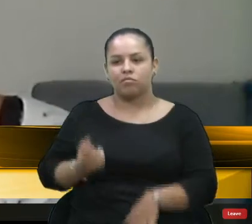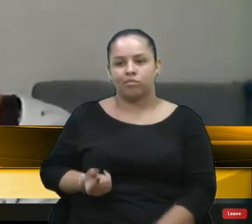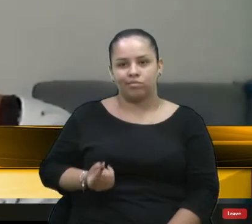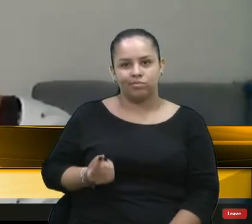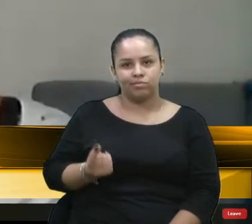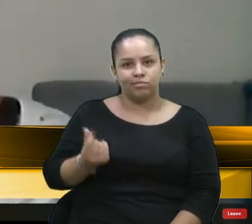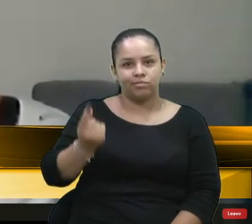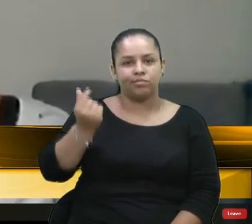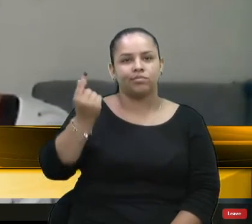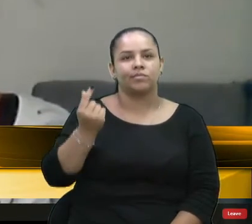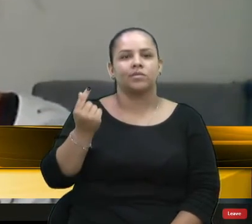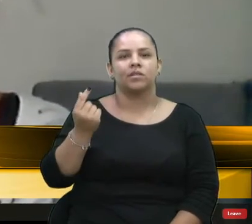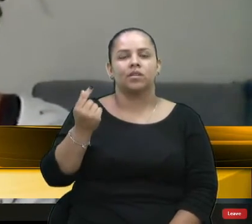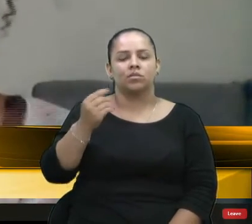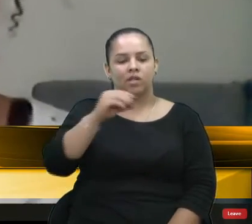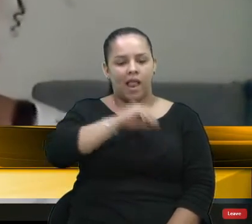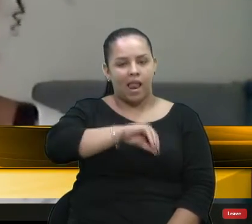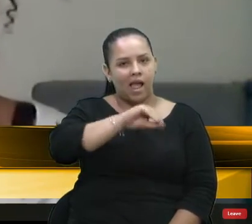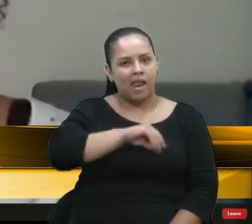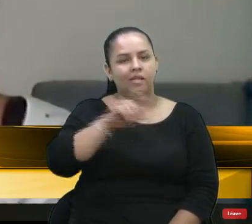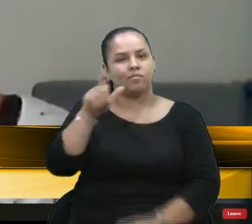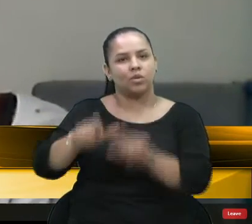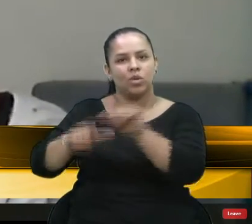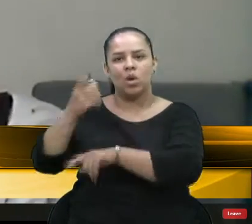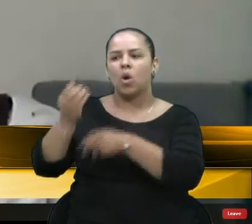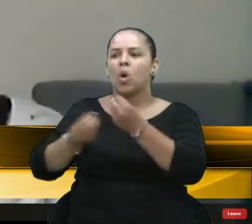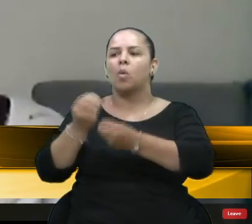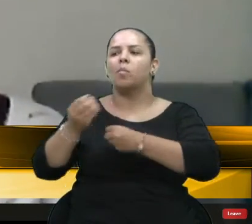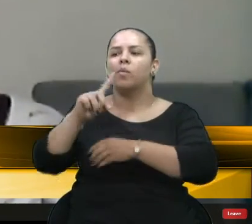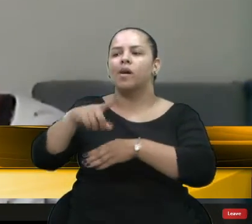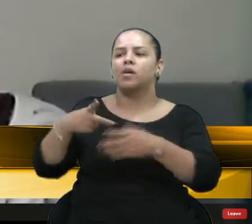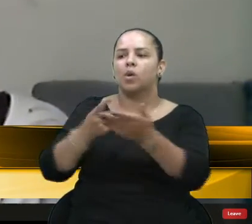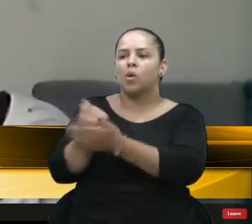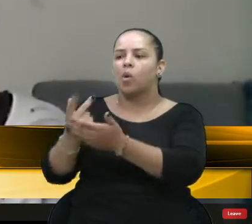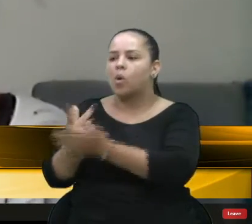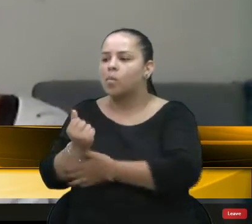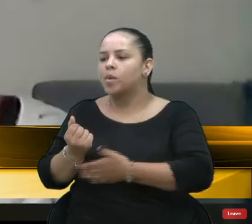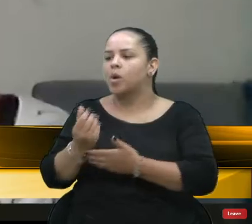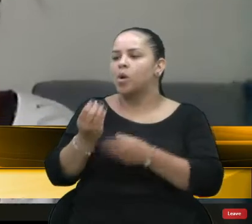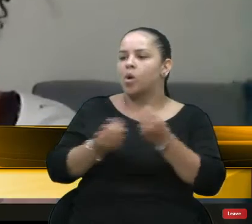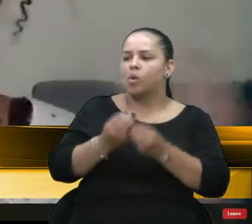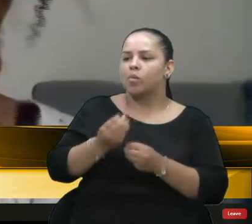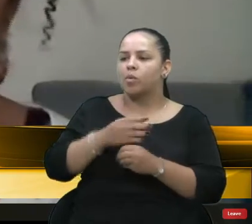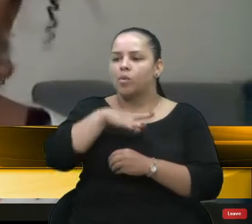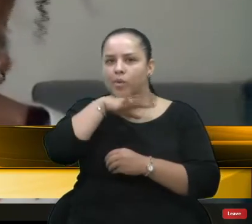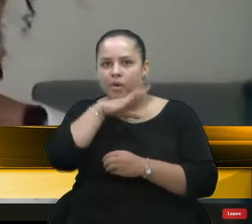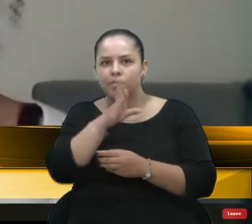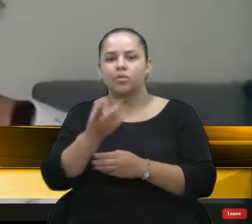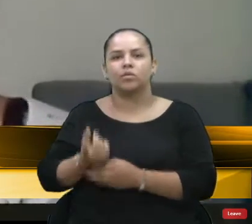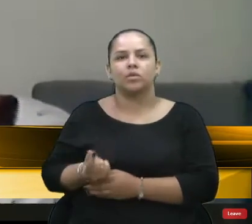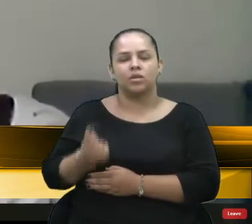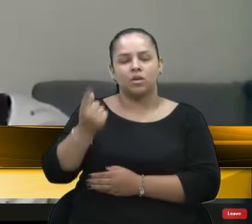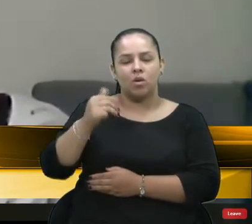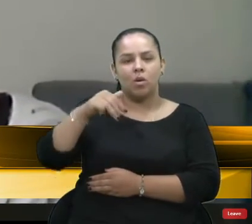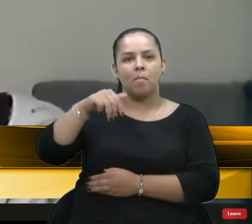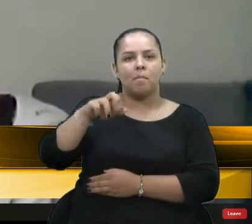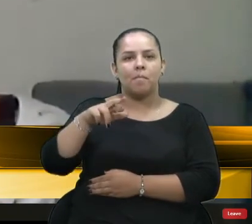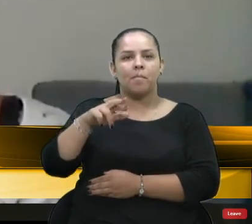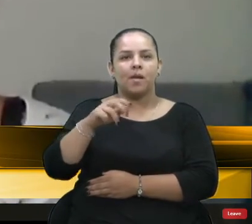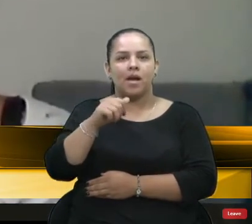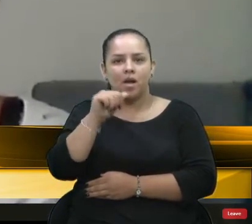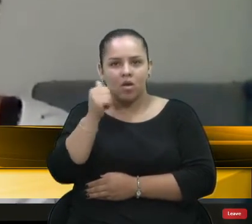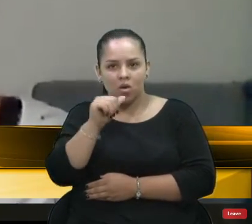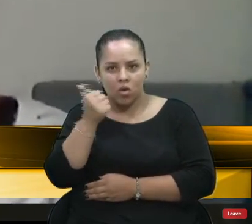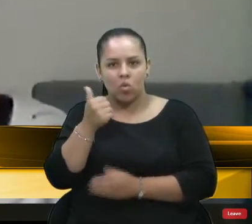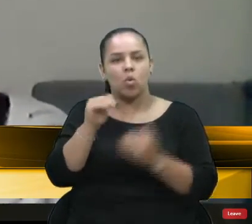dados das rendas das pessoas, como é que está o poder de compra, como isso prejudica a nossa economia, o próprio vereador Marcon e Fantinel